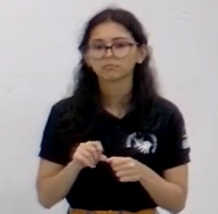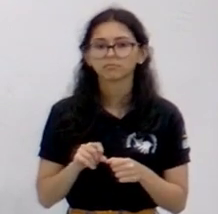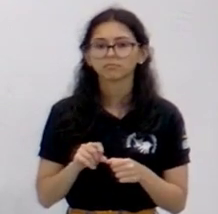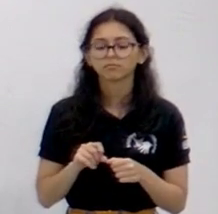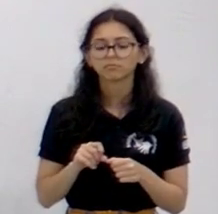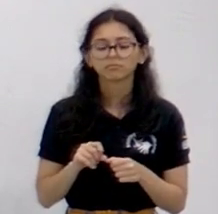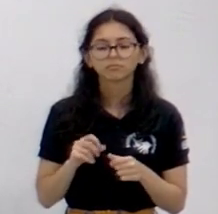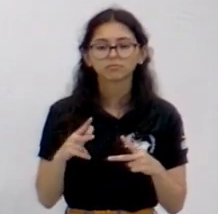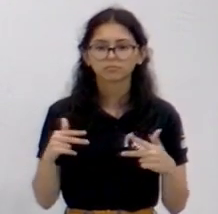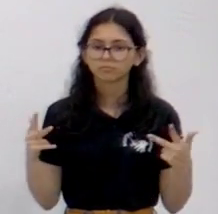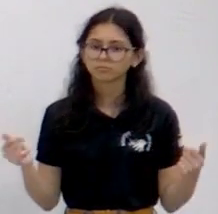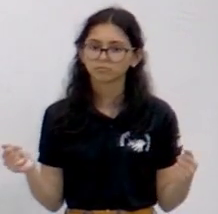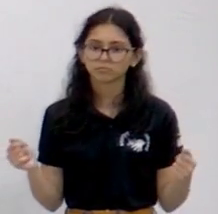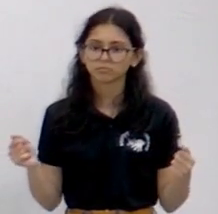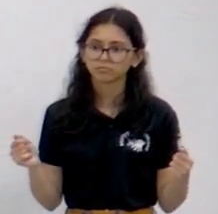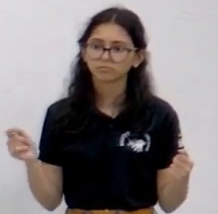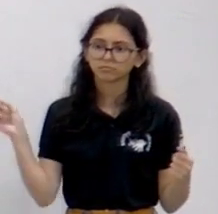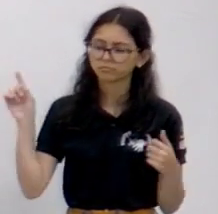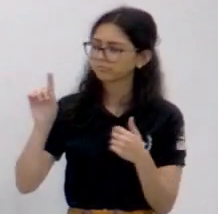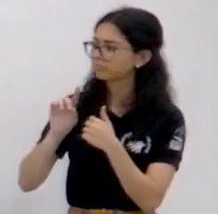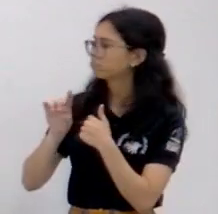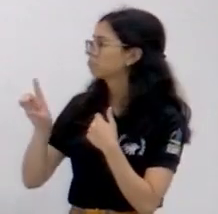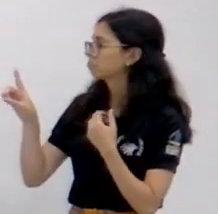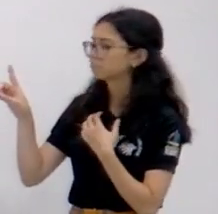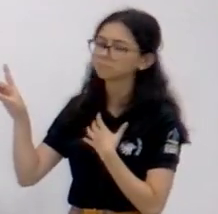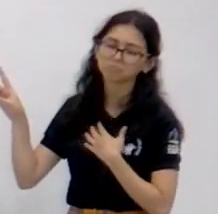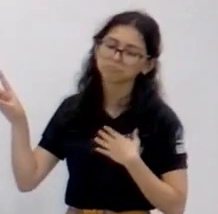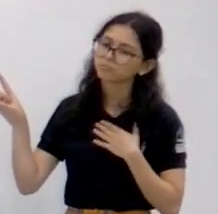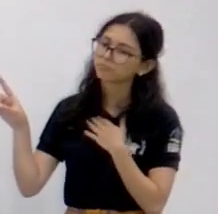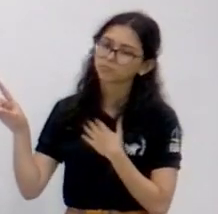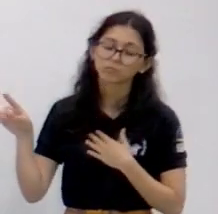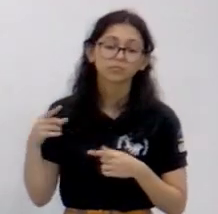totalmente contrárias à vontade de Deus, porque